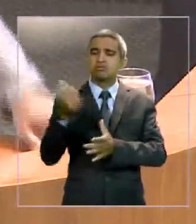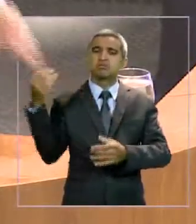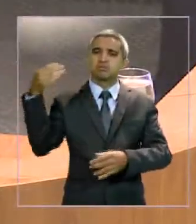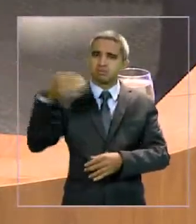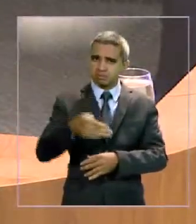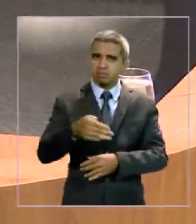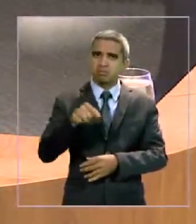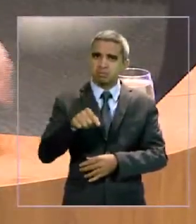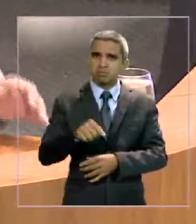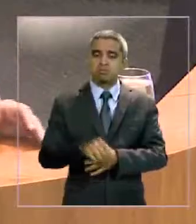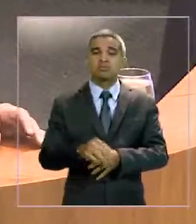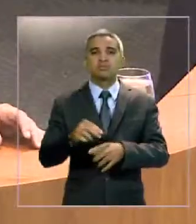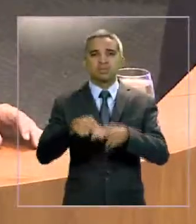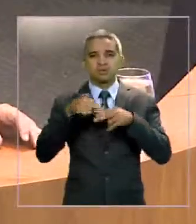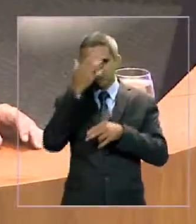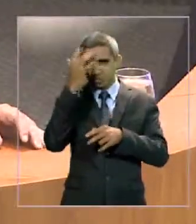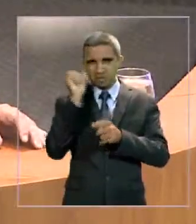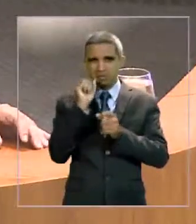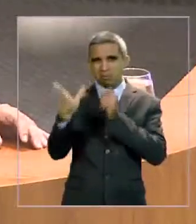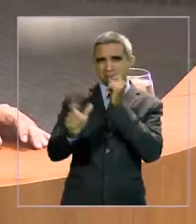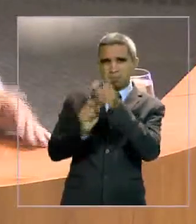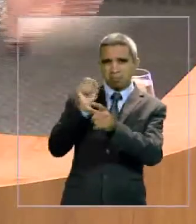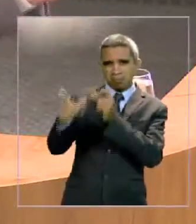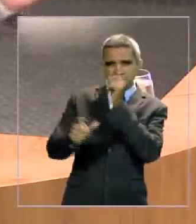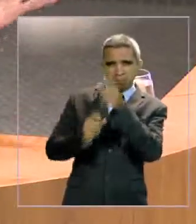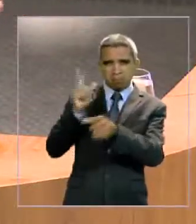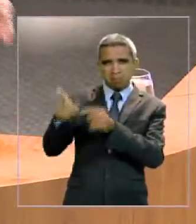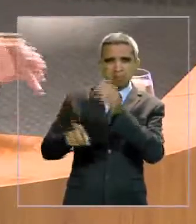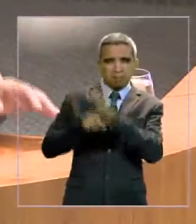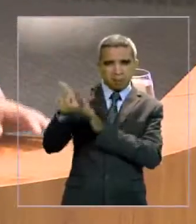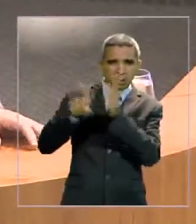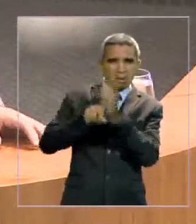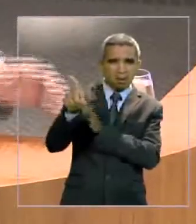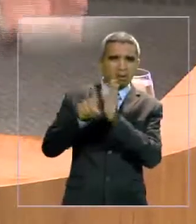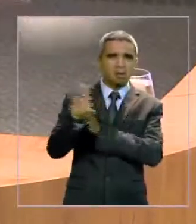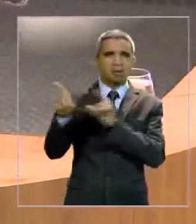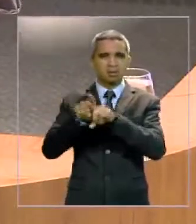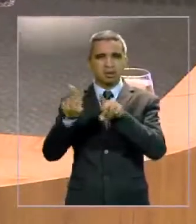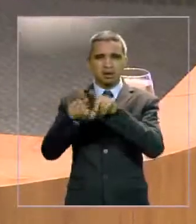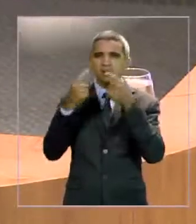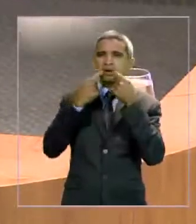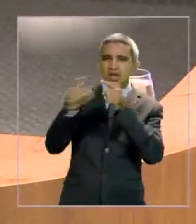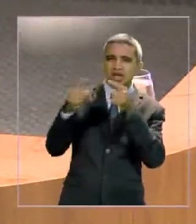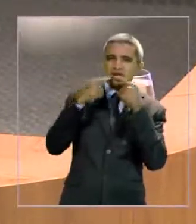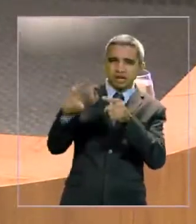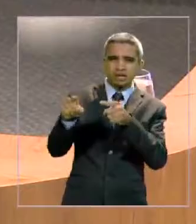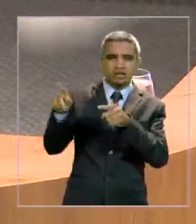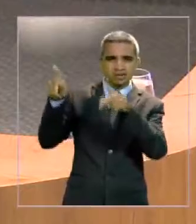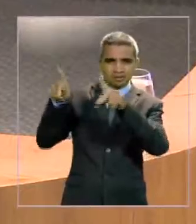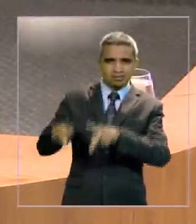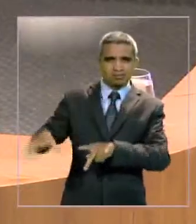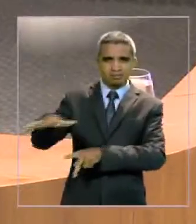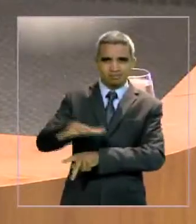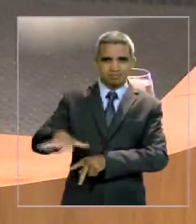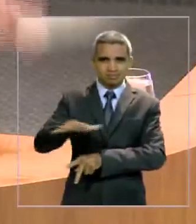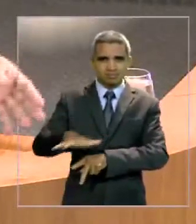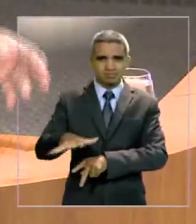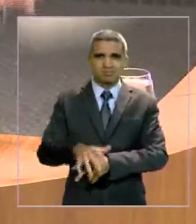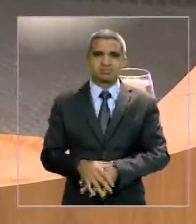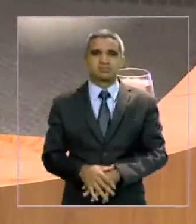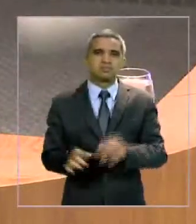ele possa ter vida, para que ele possa ter continuidade. E se porventura ele não for aprovado, não foi aprovado como